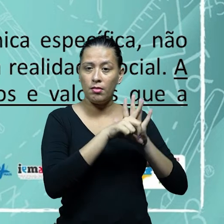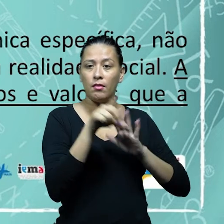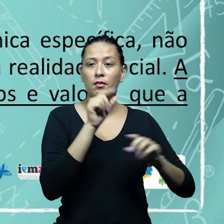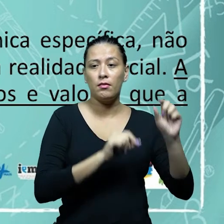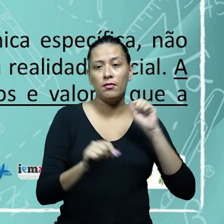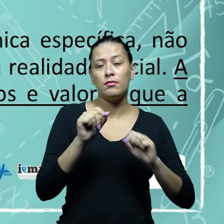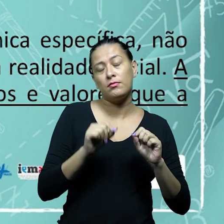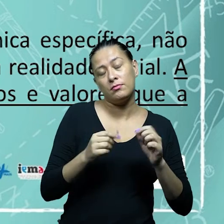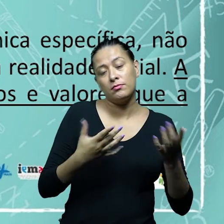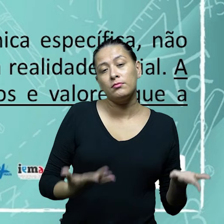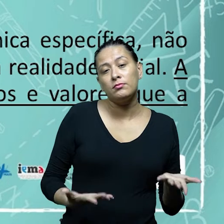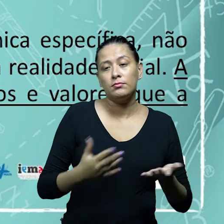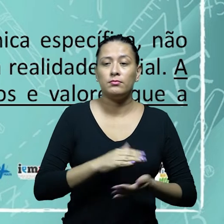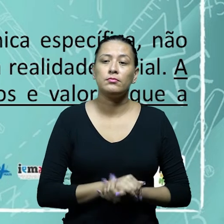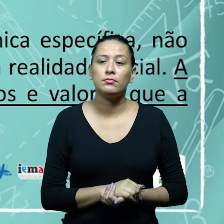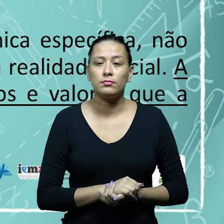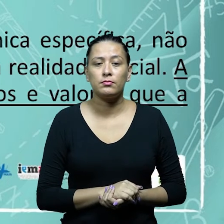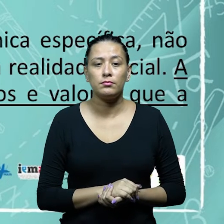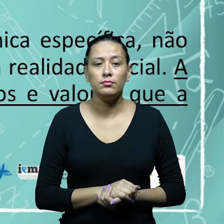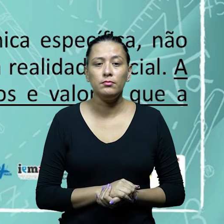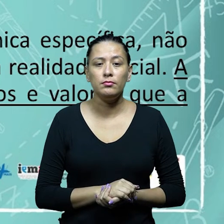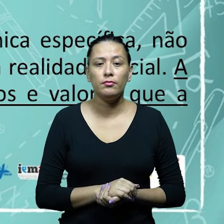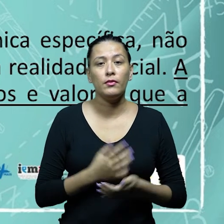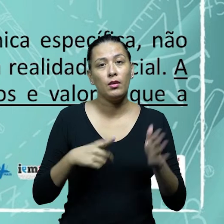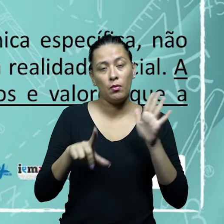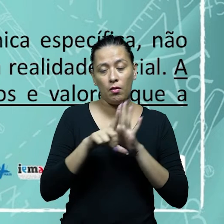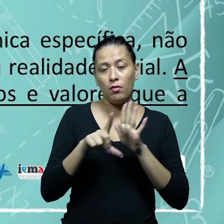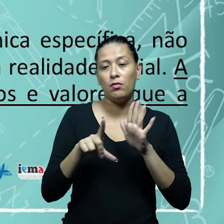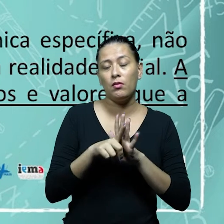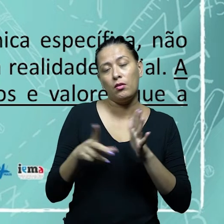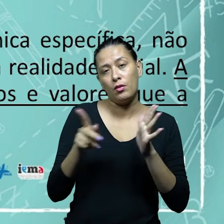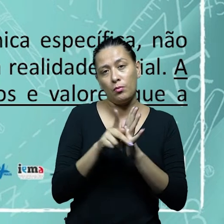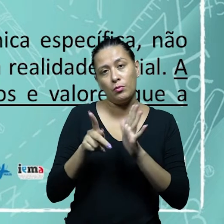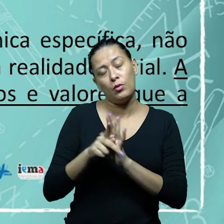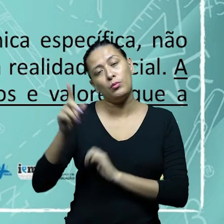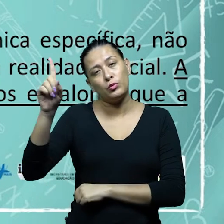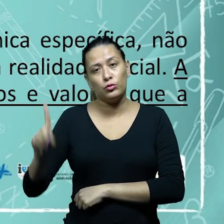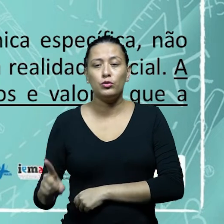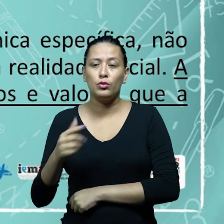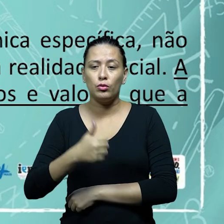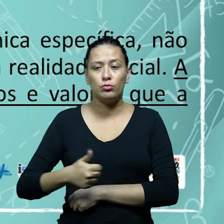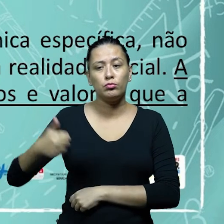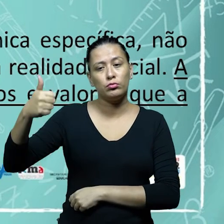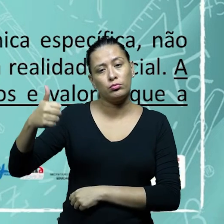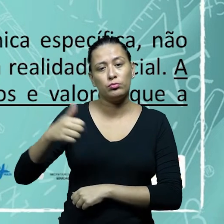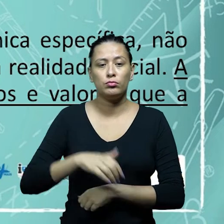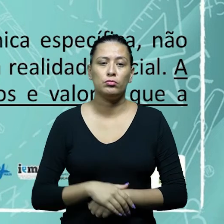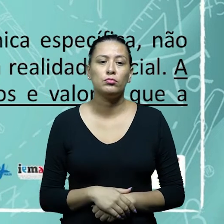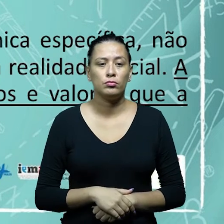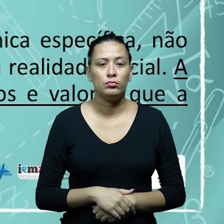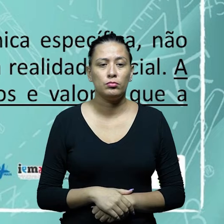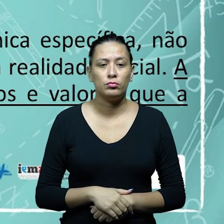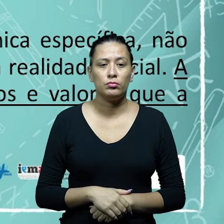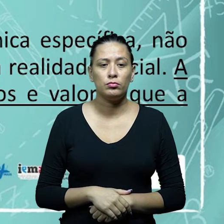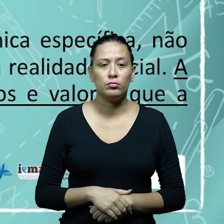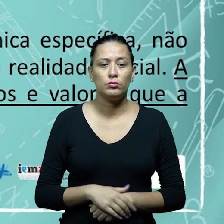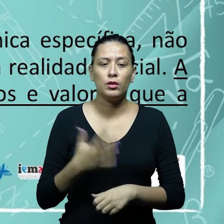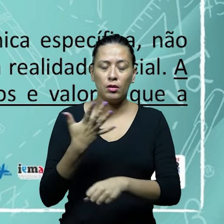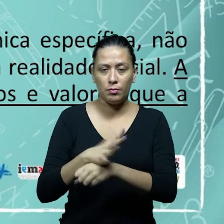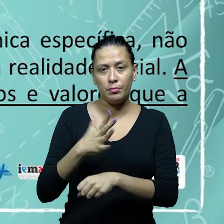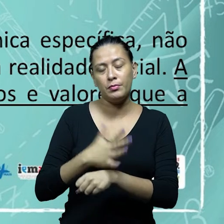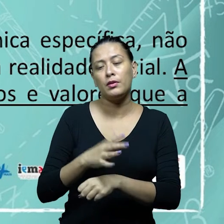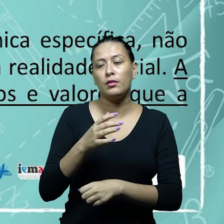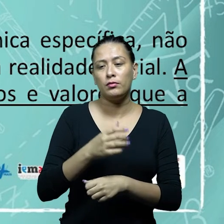né é a forma a bom a lei é a forma de de produção do direito positivo é o ato do Poder